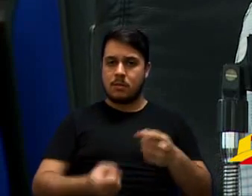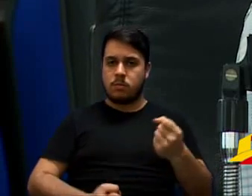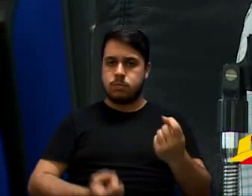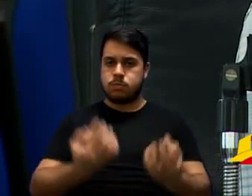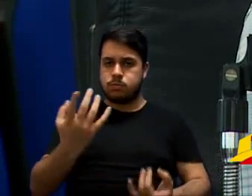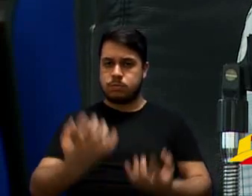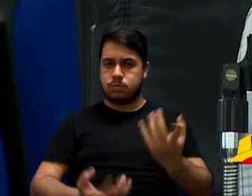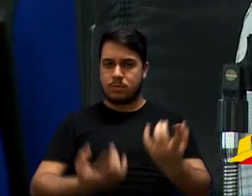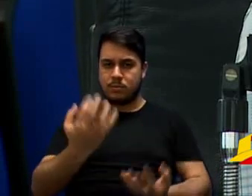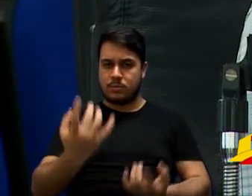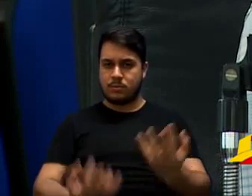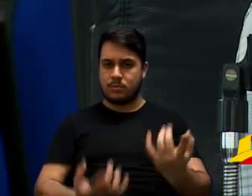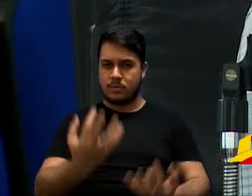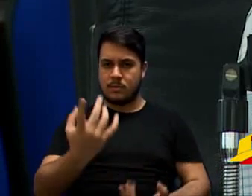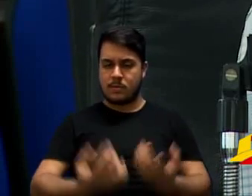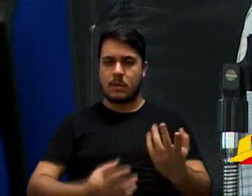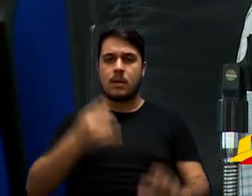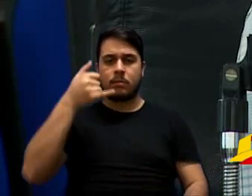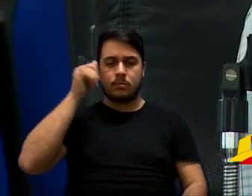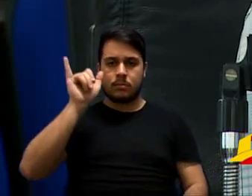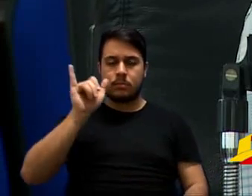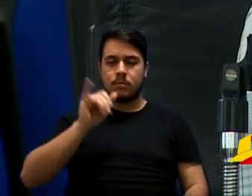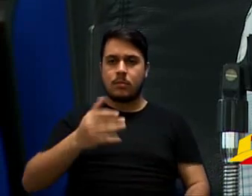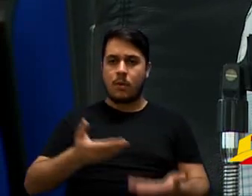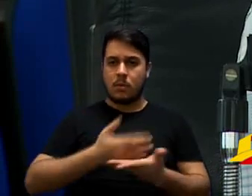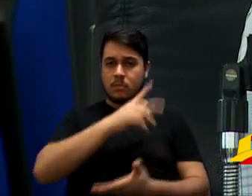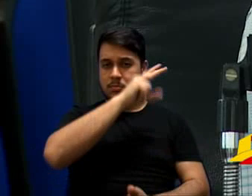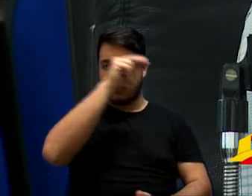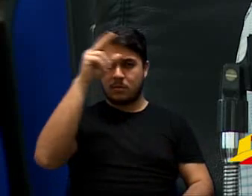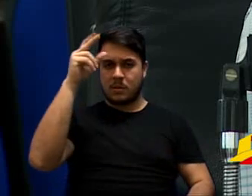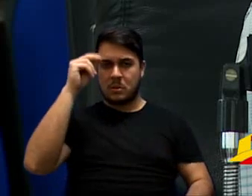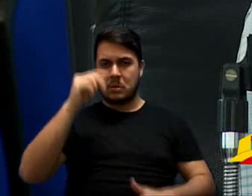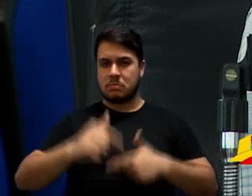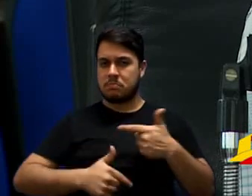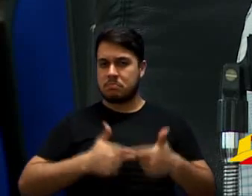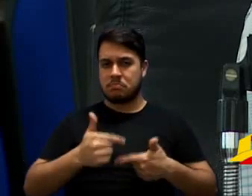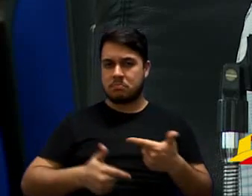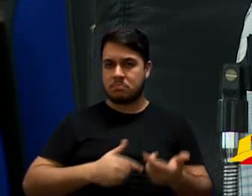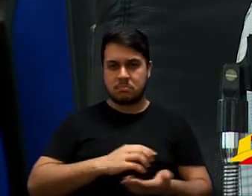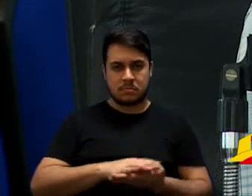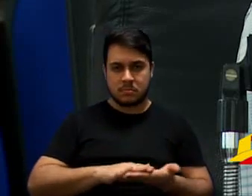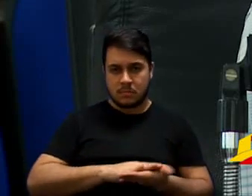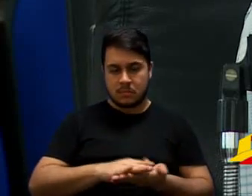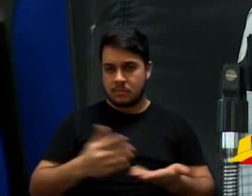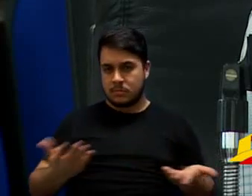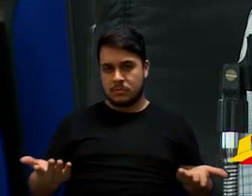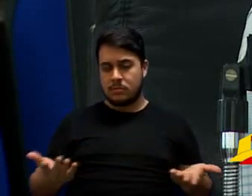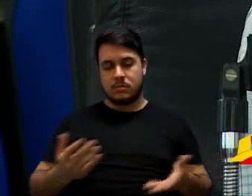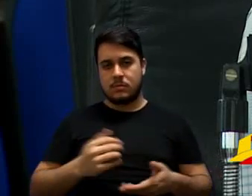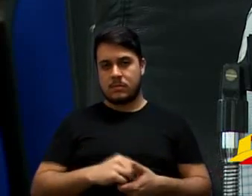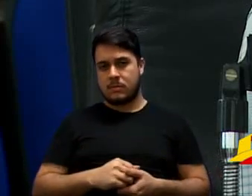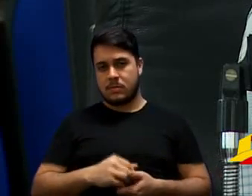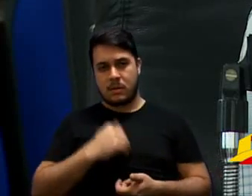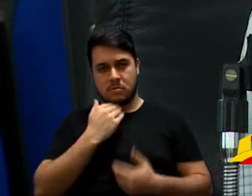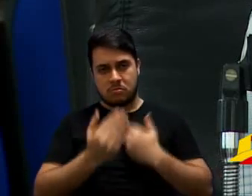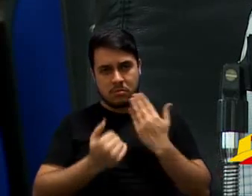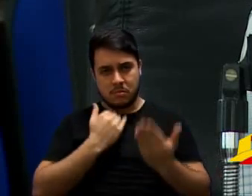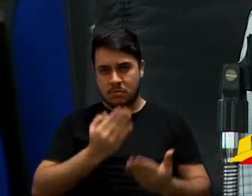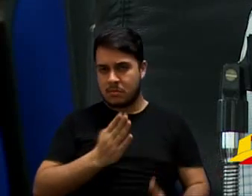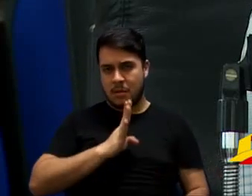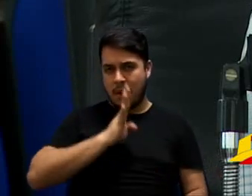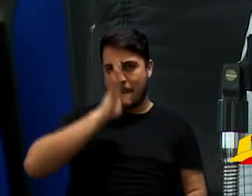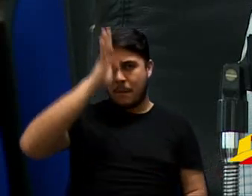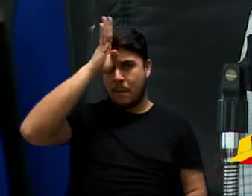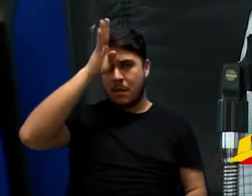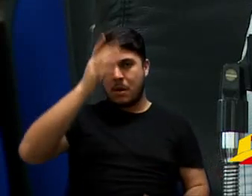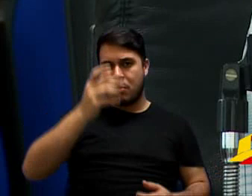não vejo na prefeitura qualquer trabalho nesse sentido não adianta ligar só deixar só para o bombeiro o